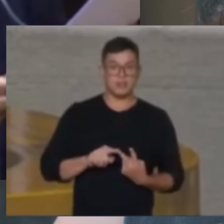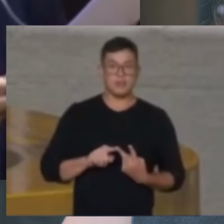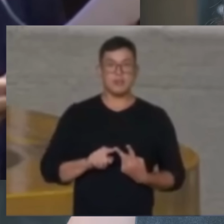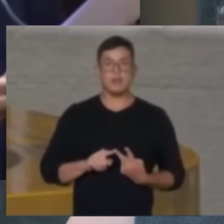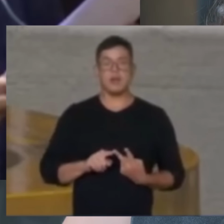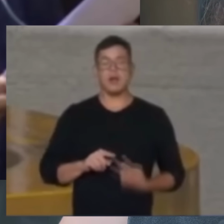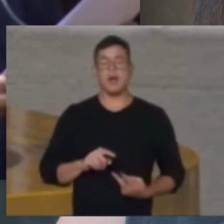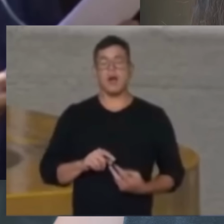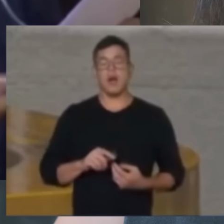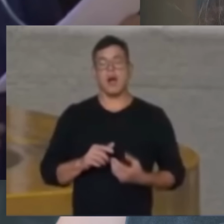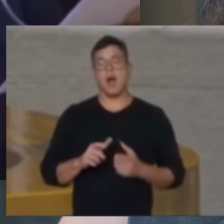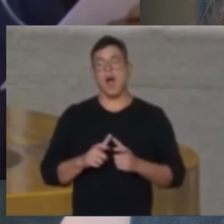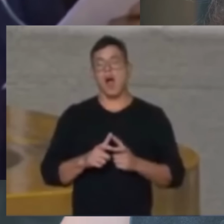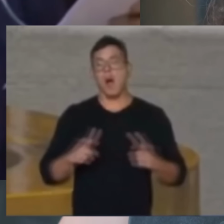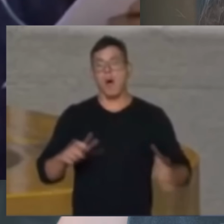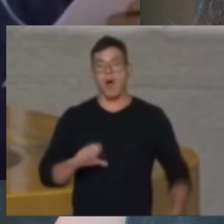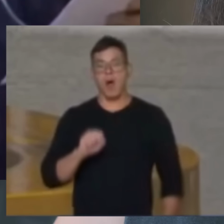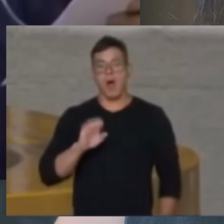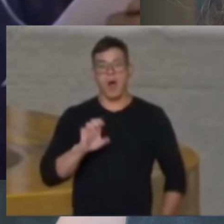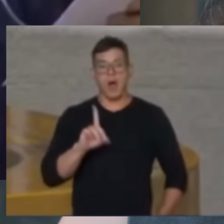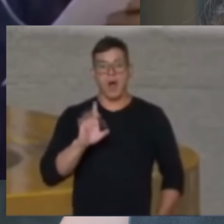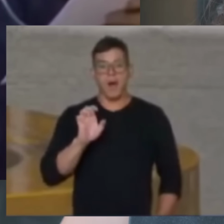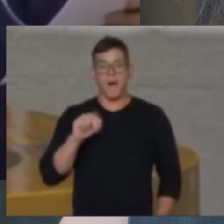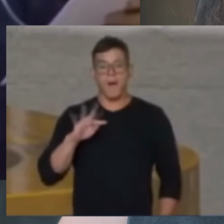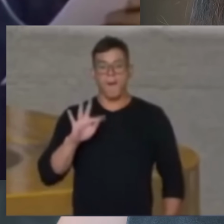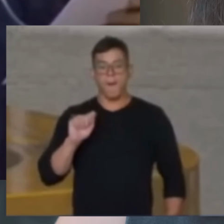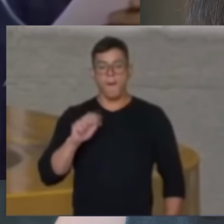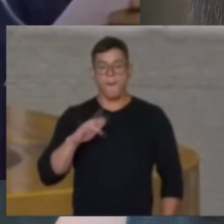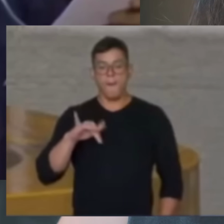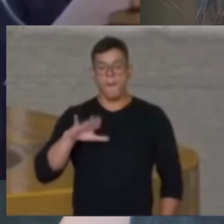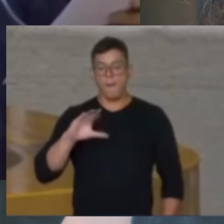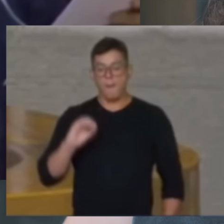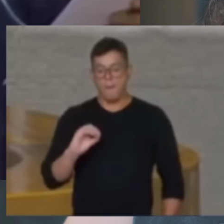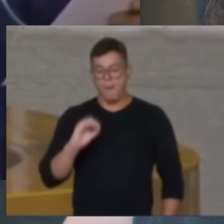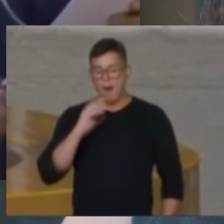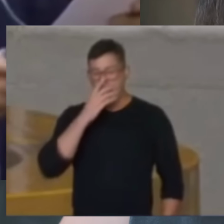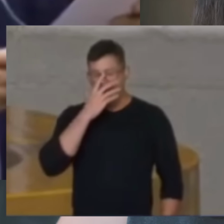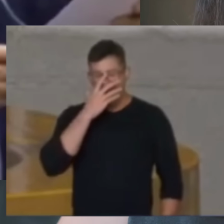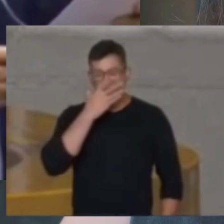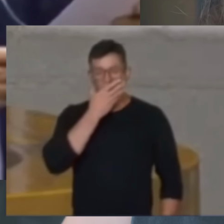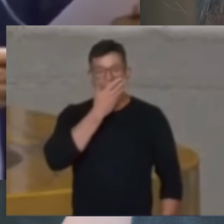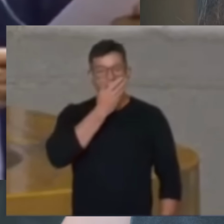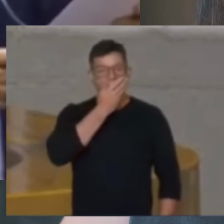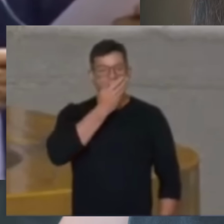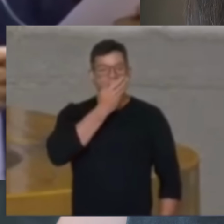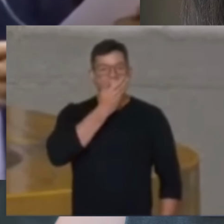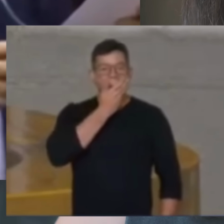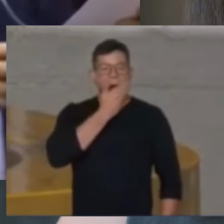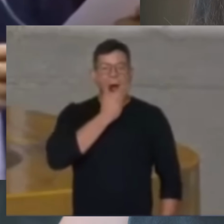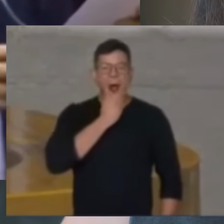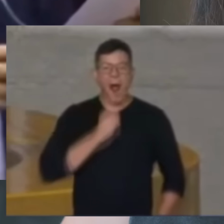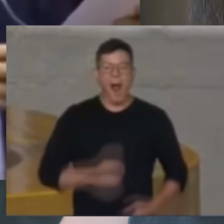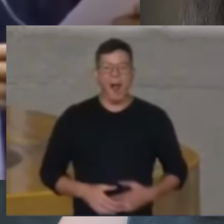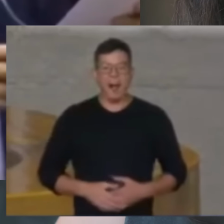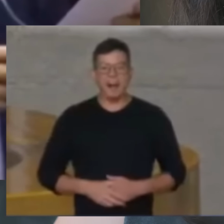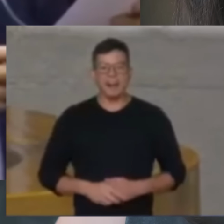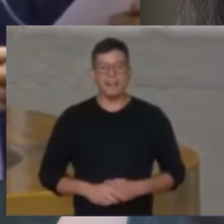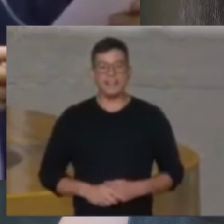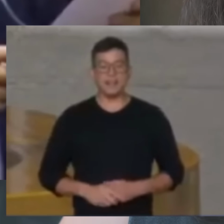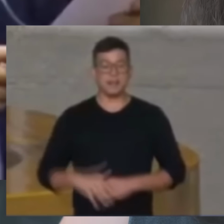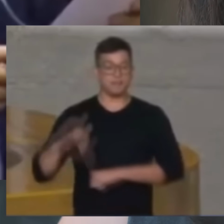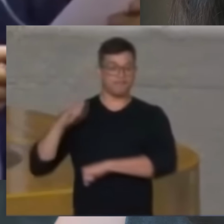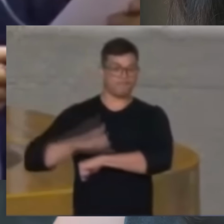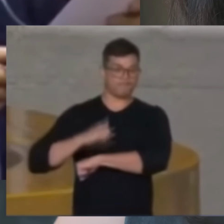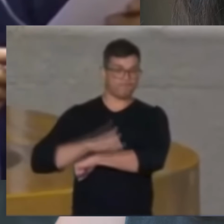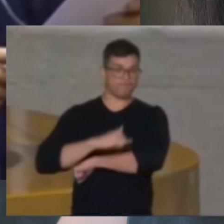sedentarismo. As sequelas da obesidade são muito expressivas. De acordo com a